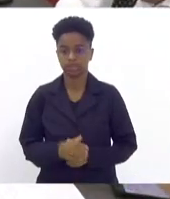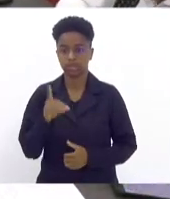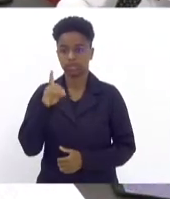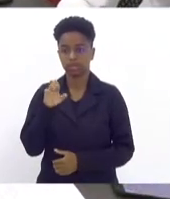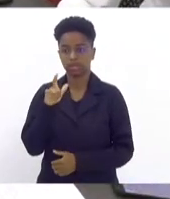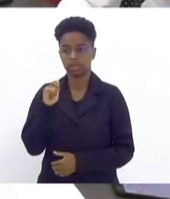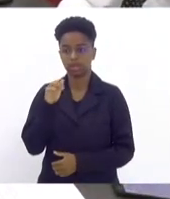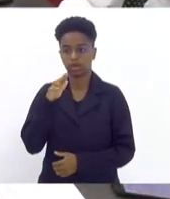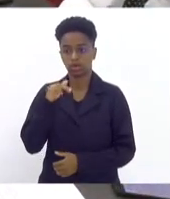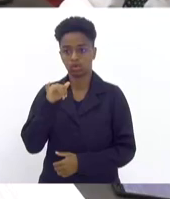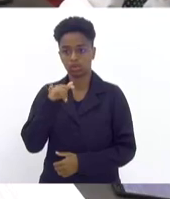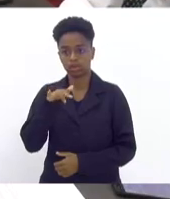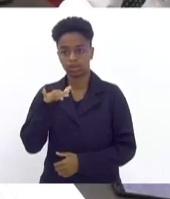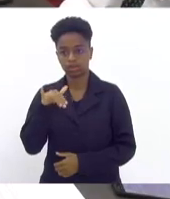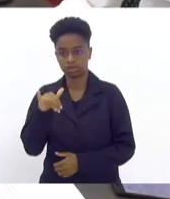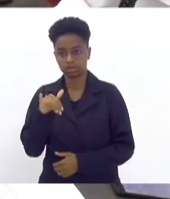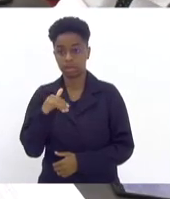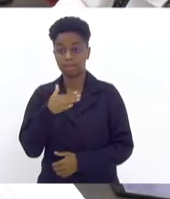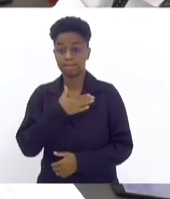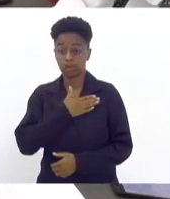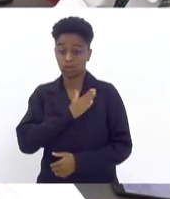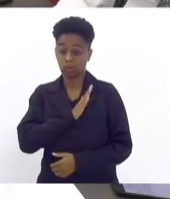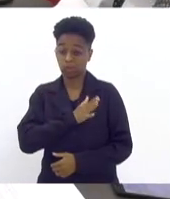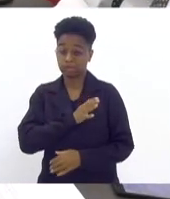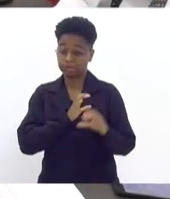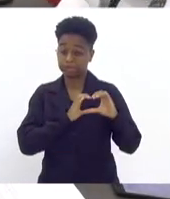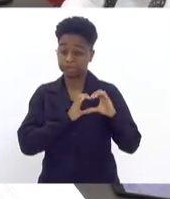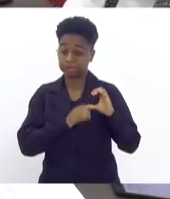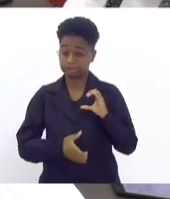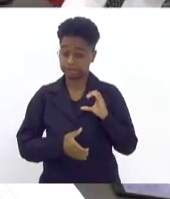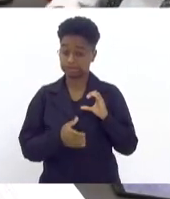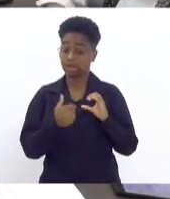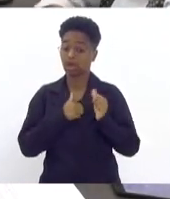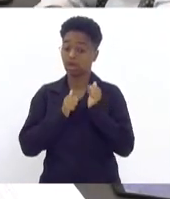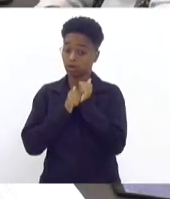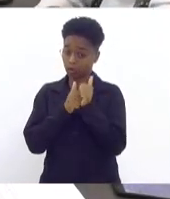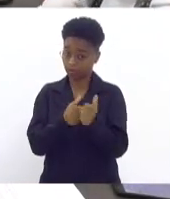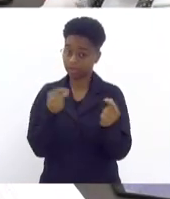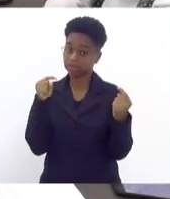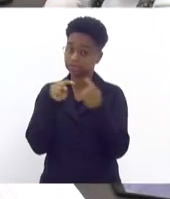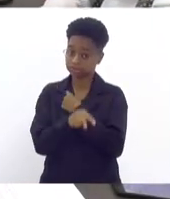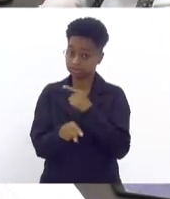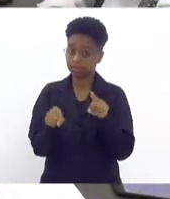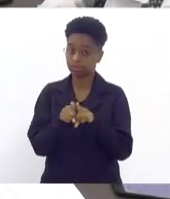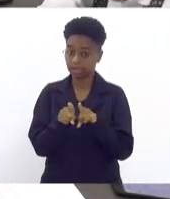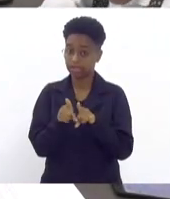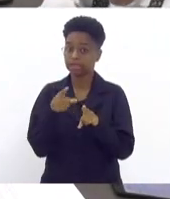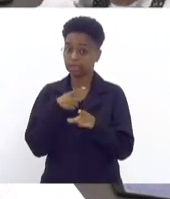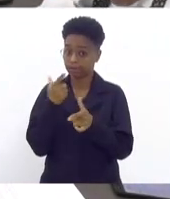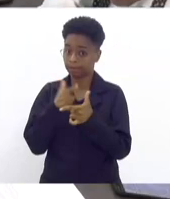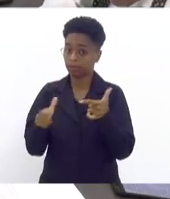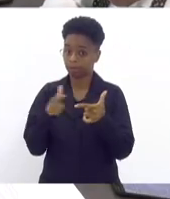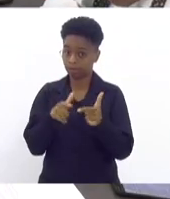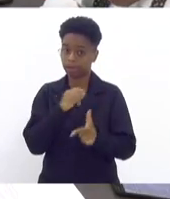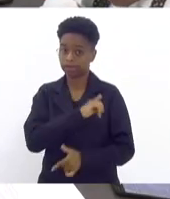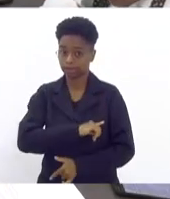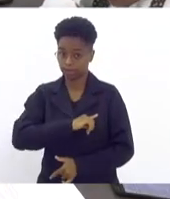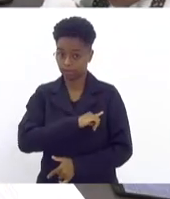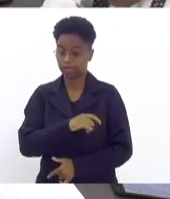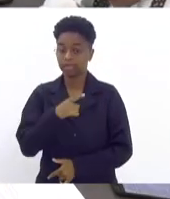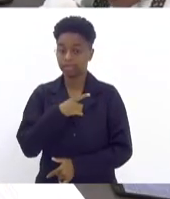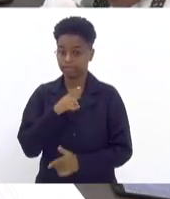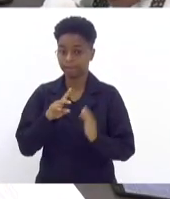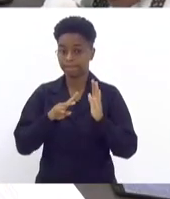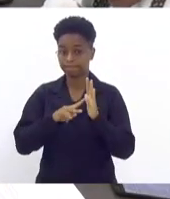Na verdade, com meu coração partido, eu acompanho a divergência, que eu também tenho um problema em Itaboraí, um pedágio